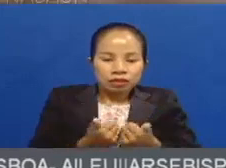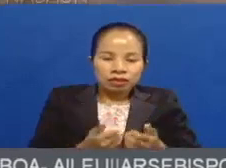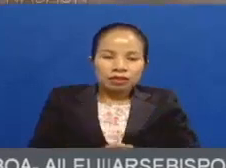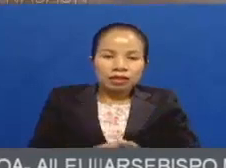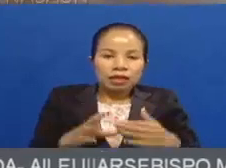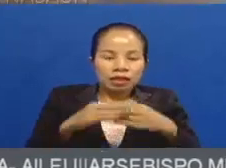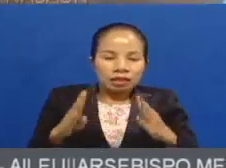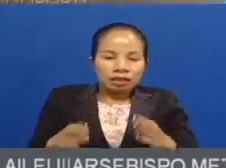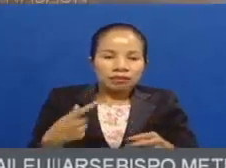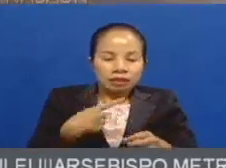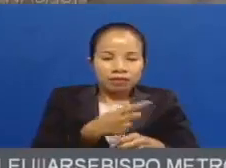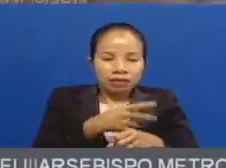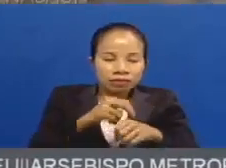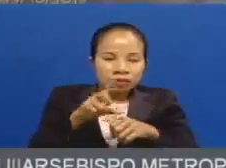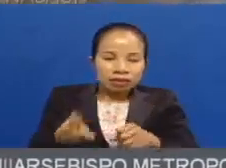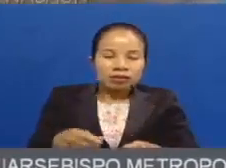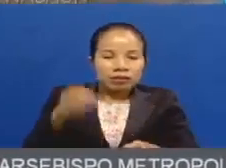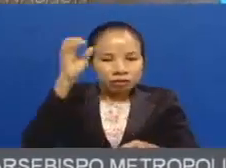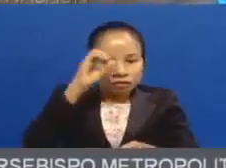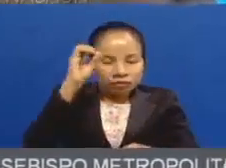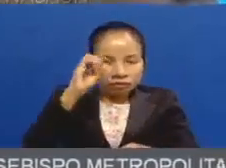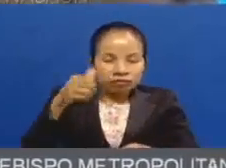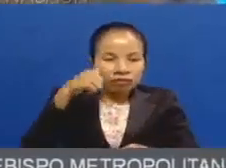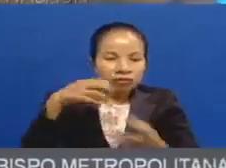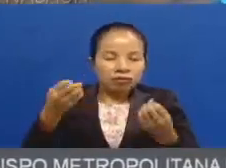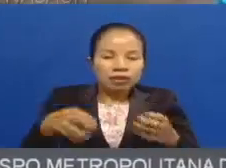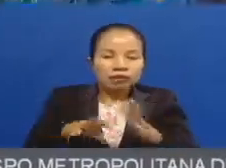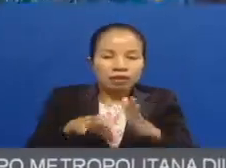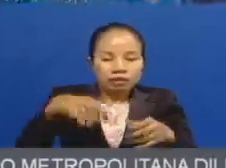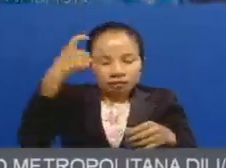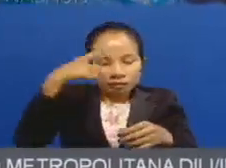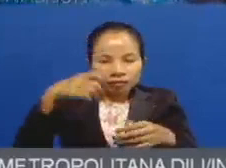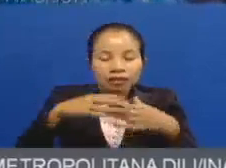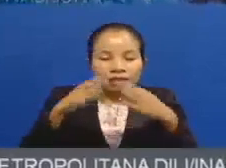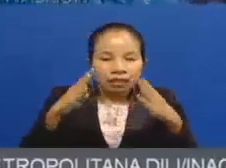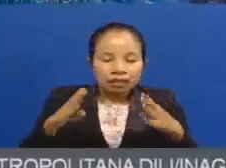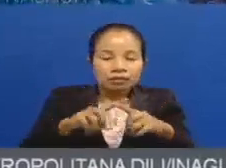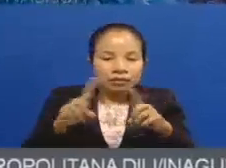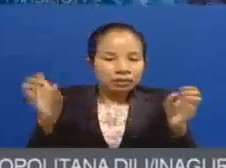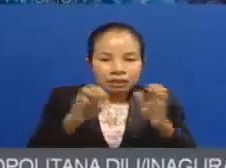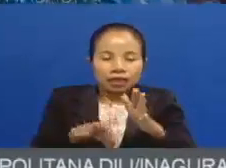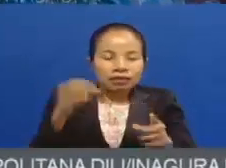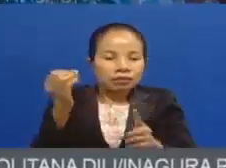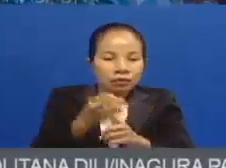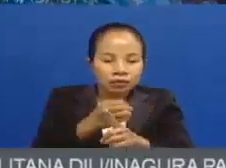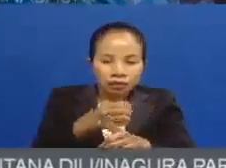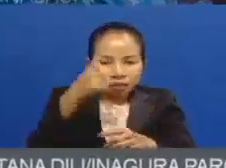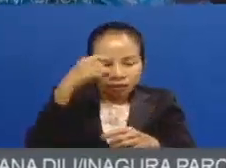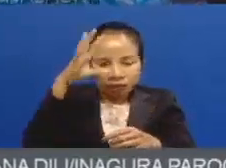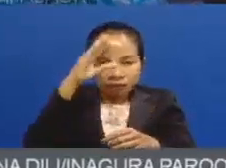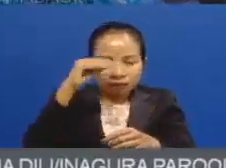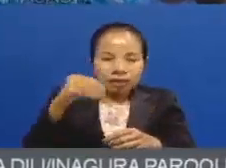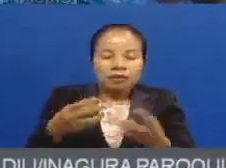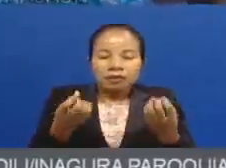Líder máximo, órgão legislador, não observa. Feto Barak maquia capacidade de liderança, mas bela reta na oportunidade, também mane